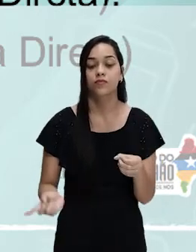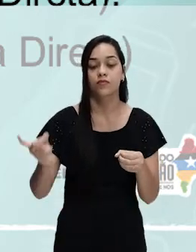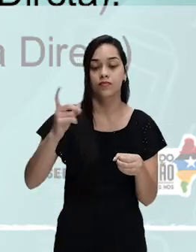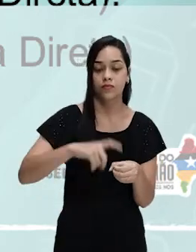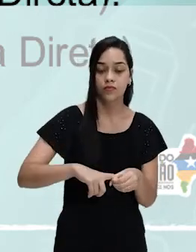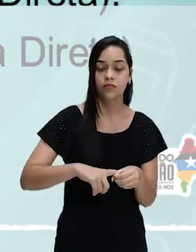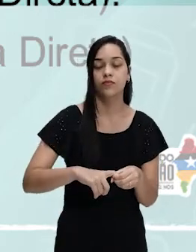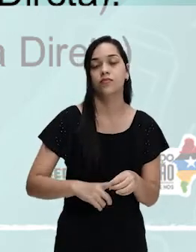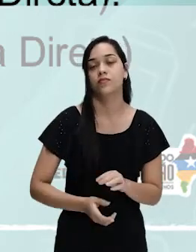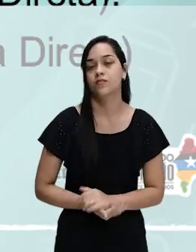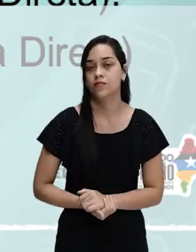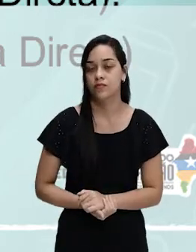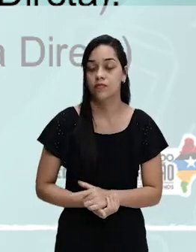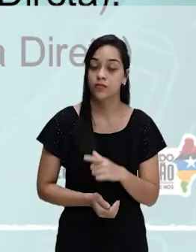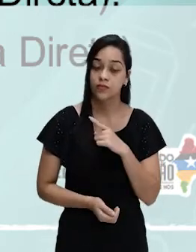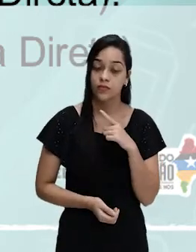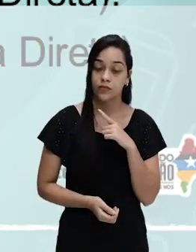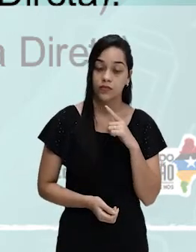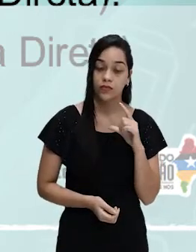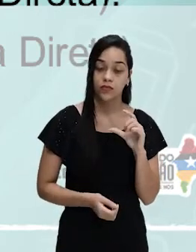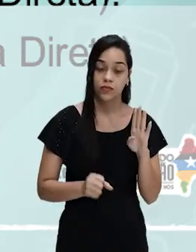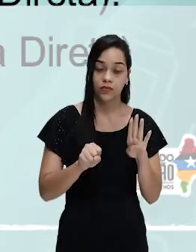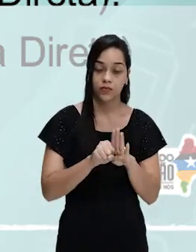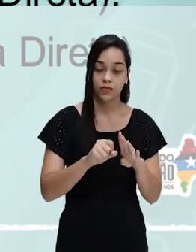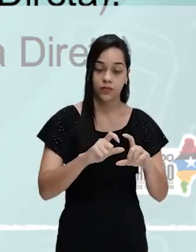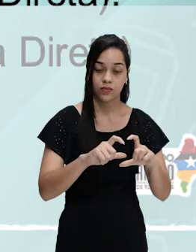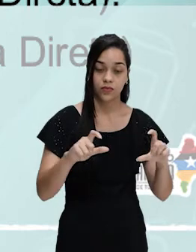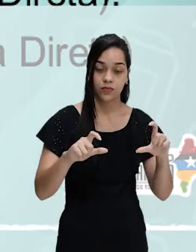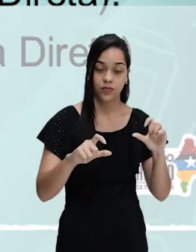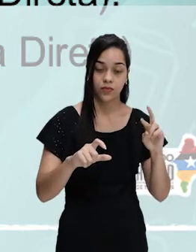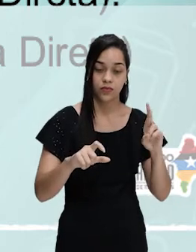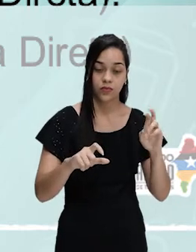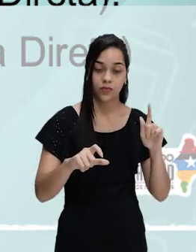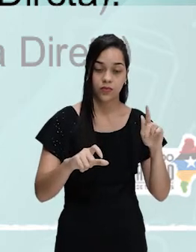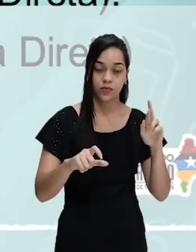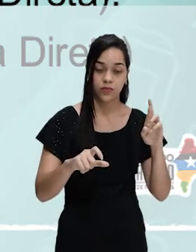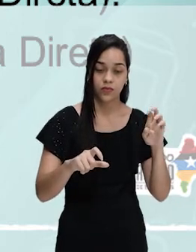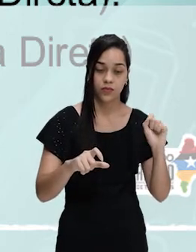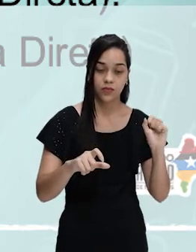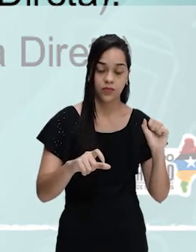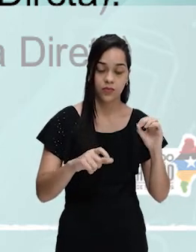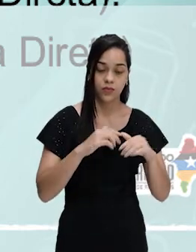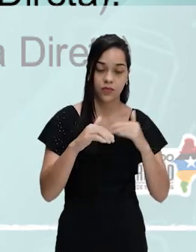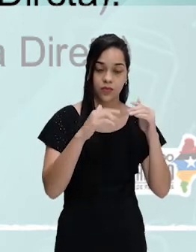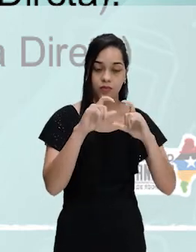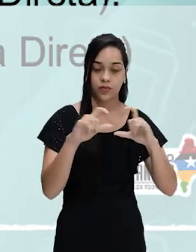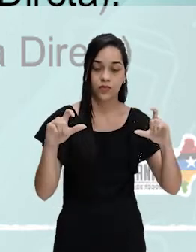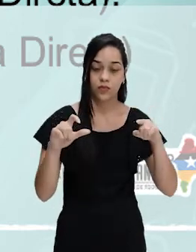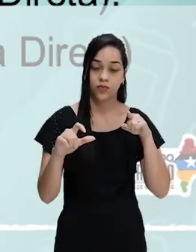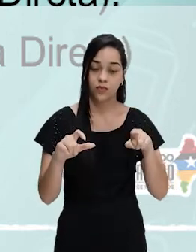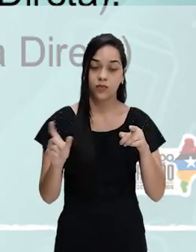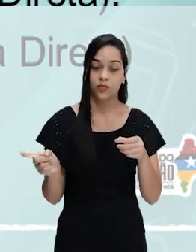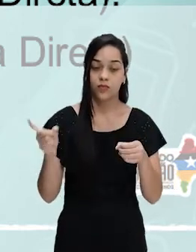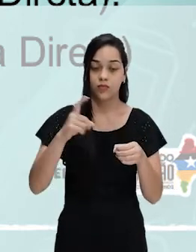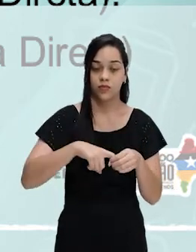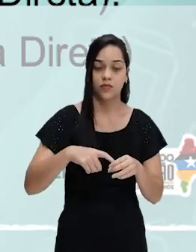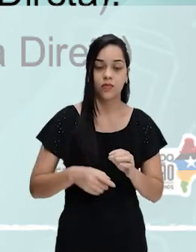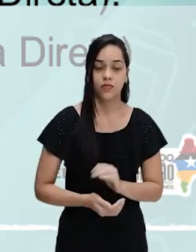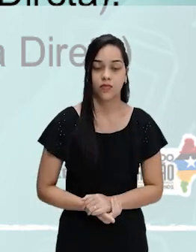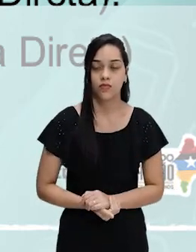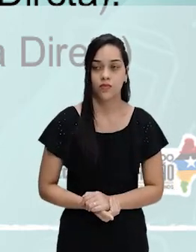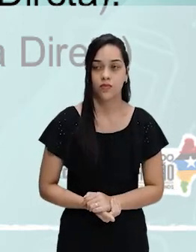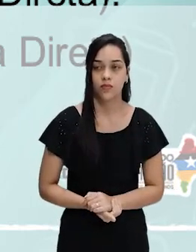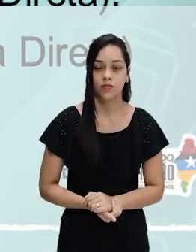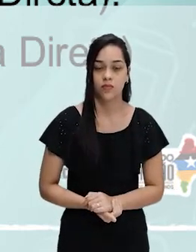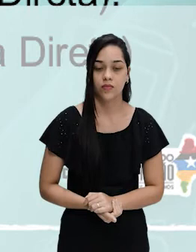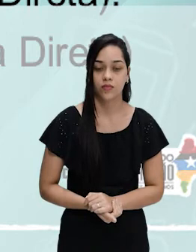Aí você tem o substantivo regresso desenvolvido numa oração que você regressasse ou que